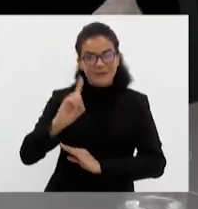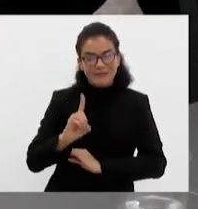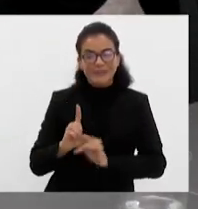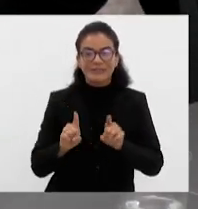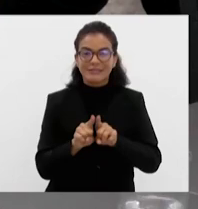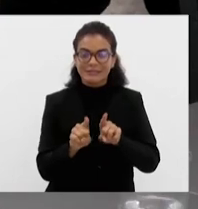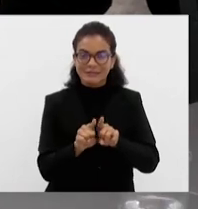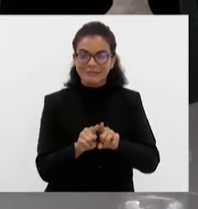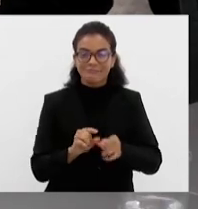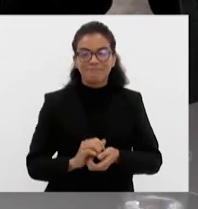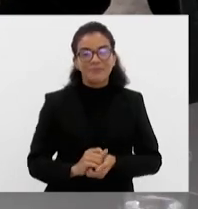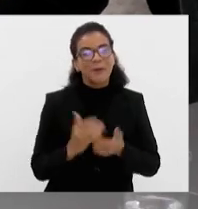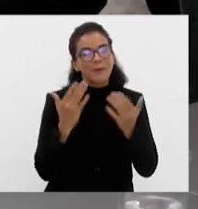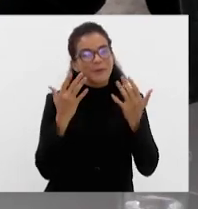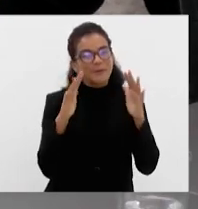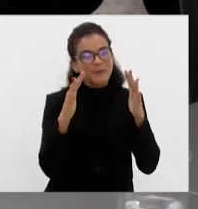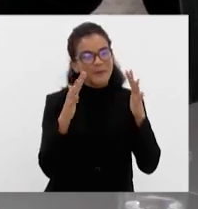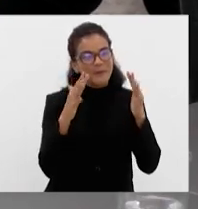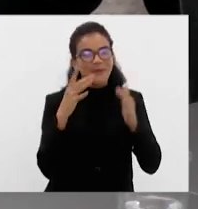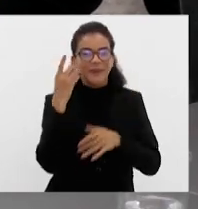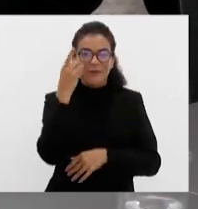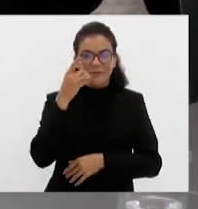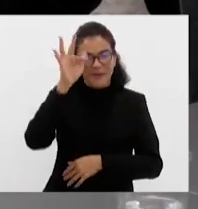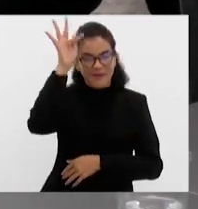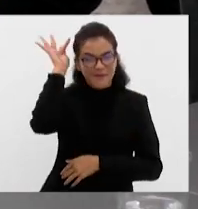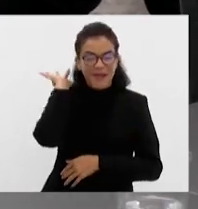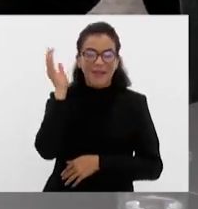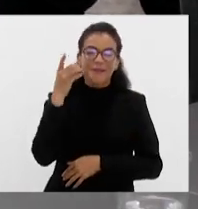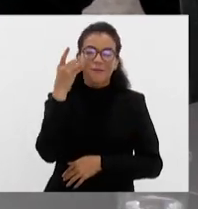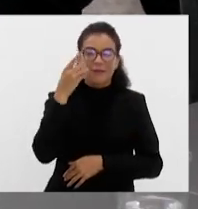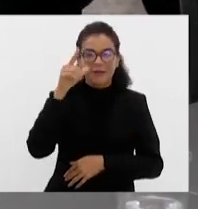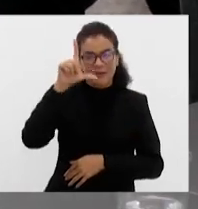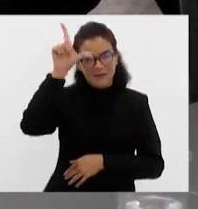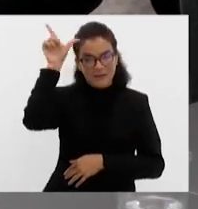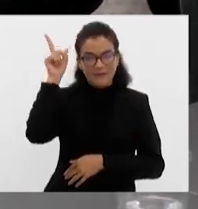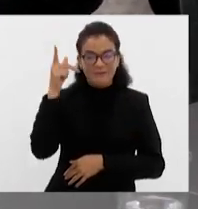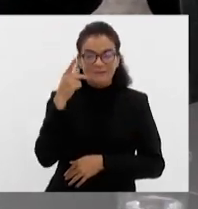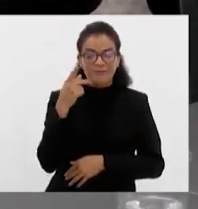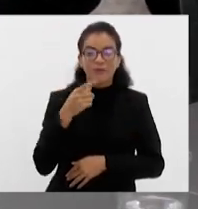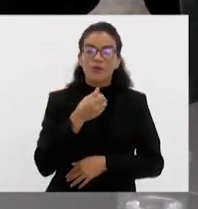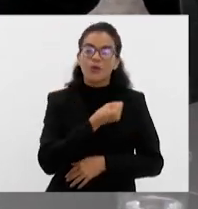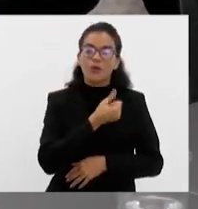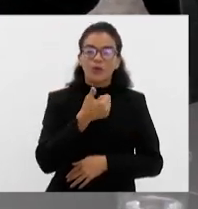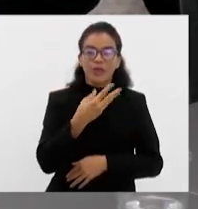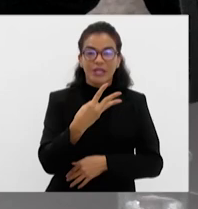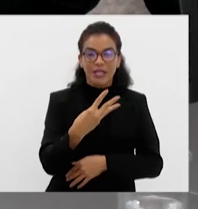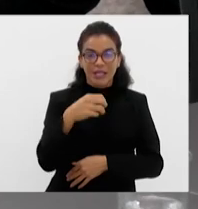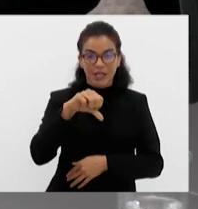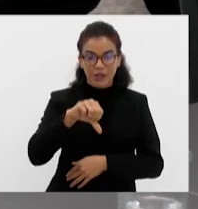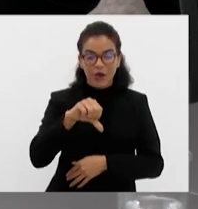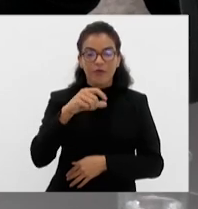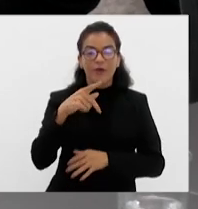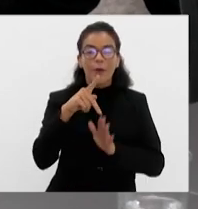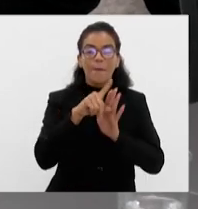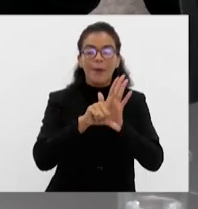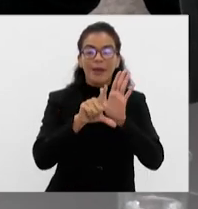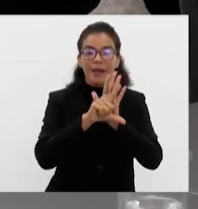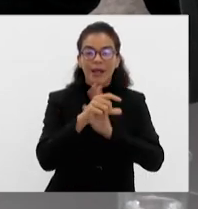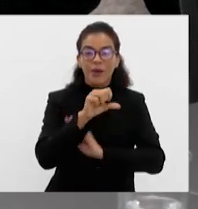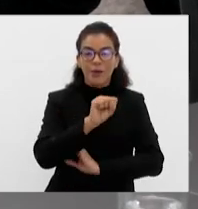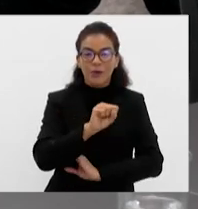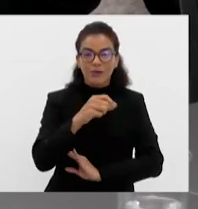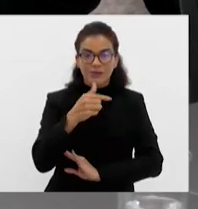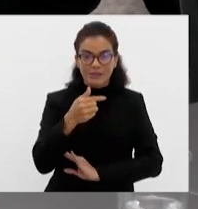sinal. Então, parabéns a ambos aí, deputado Fred e deputado Luiz Cláudio. 39 da pauta é o PL 876